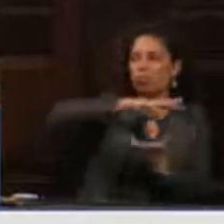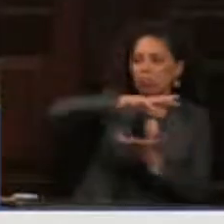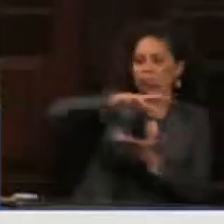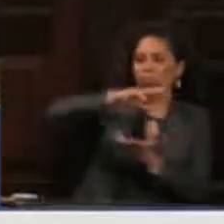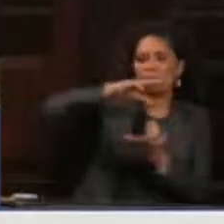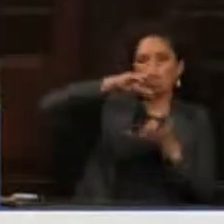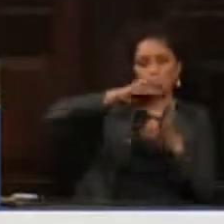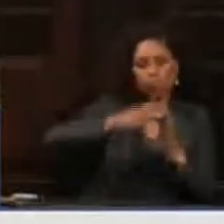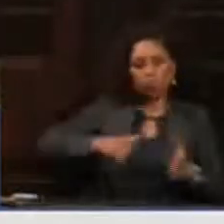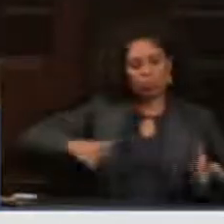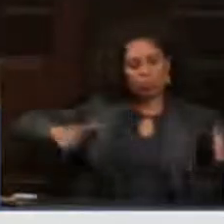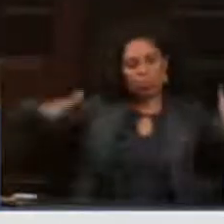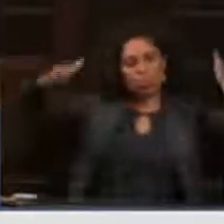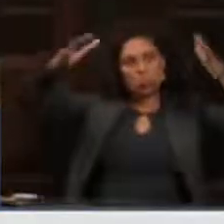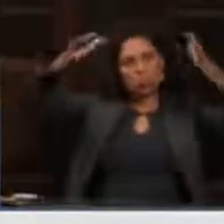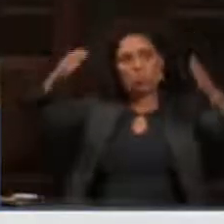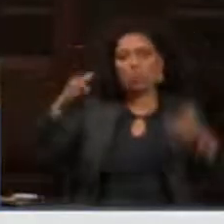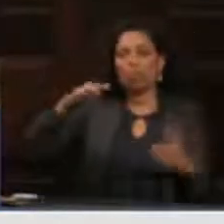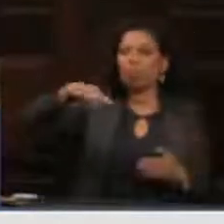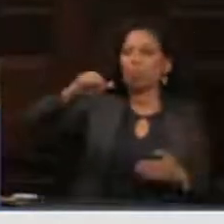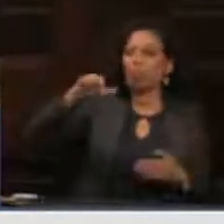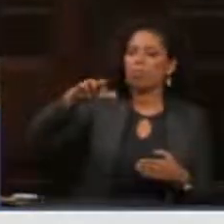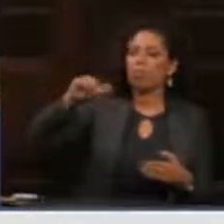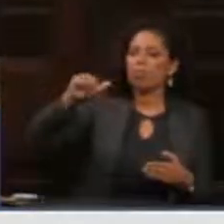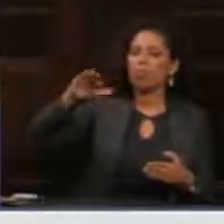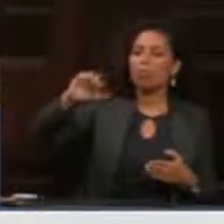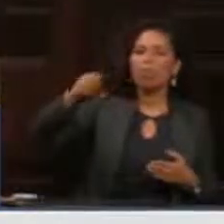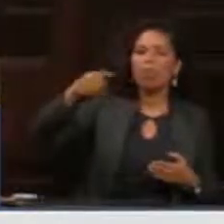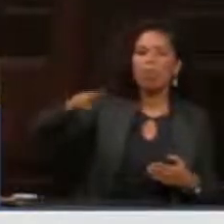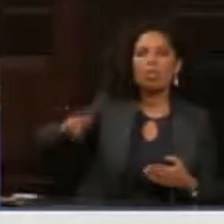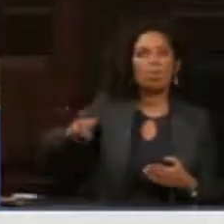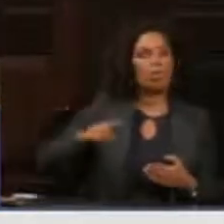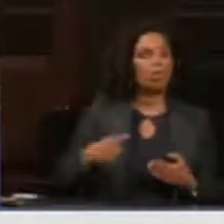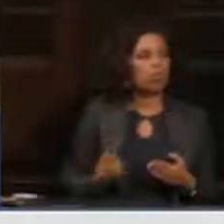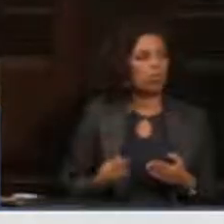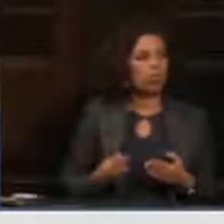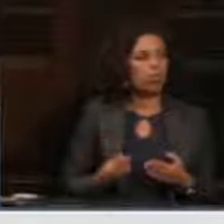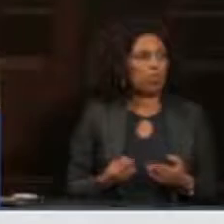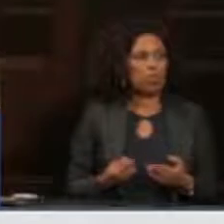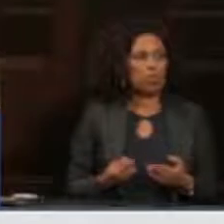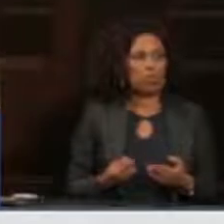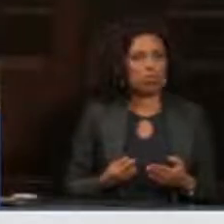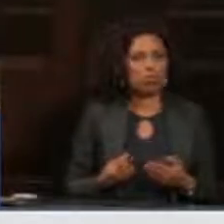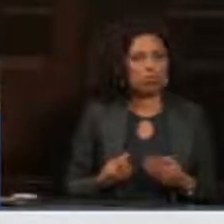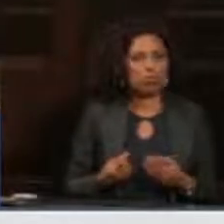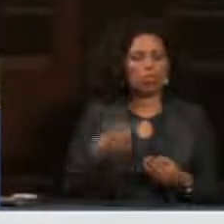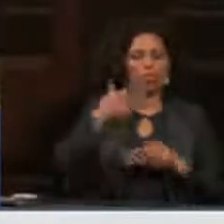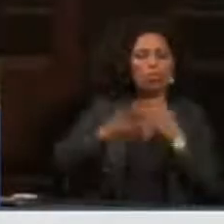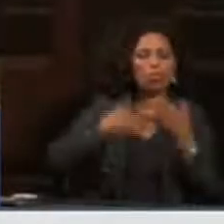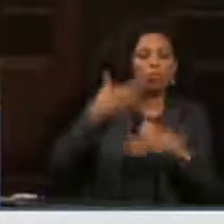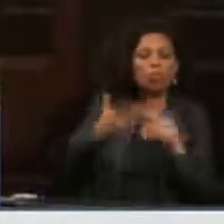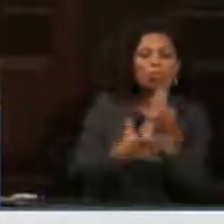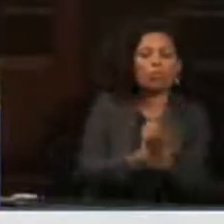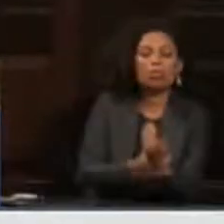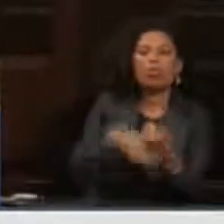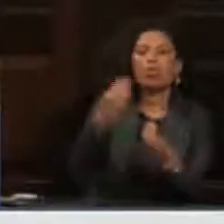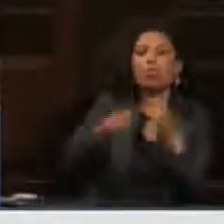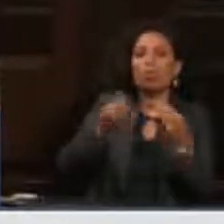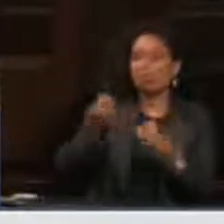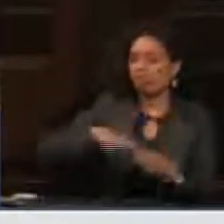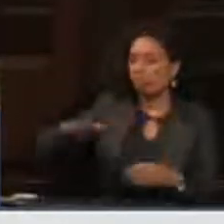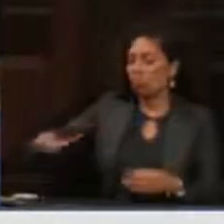a gente bota isso em prática? Como que a gente permite que as famílias voltem para o estádio, que as mulheres voltem para os estádios, que as crianças voltem para os